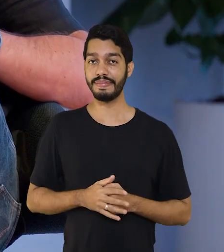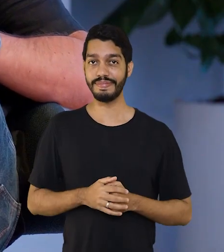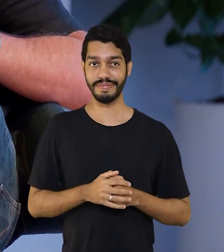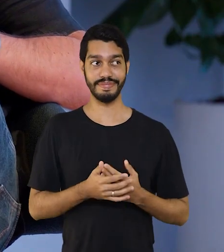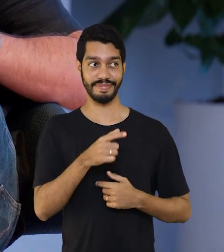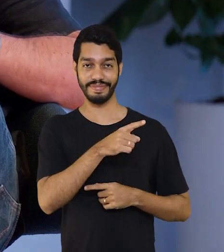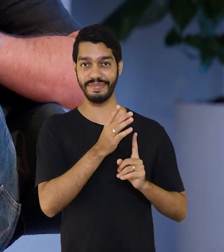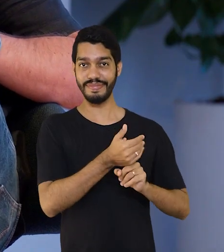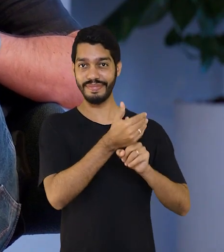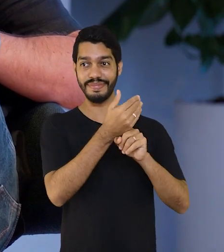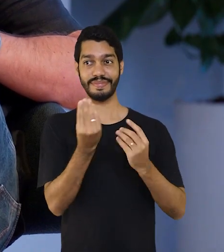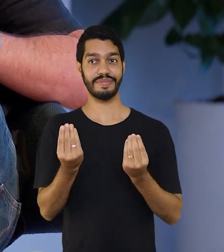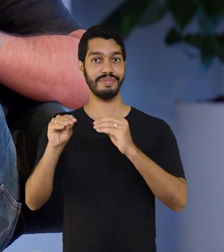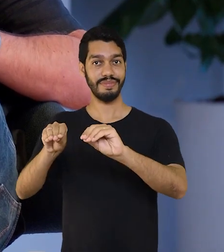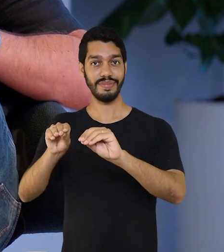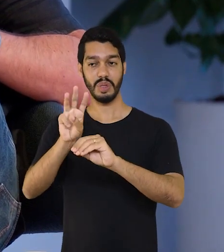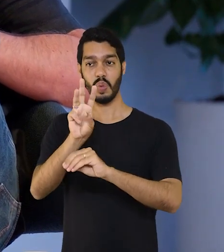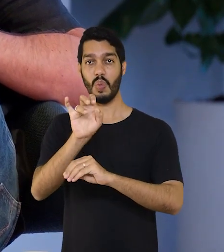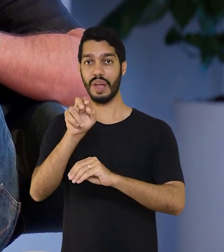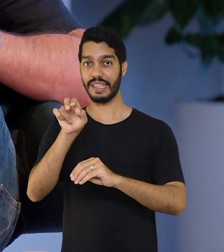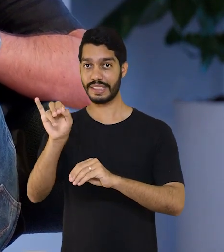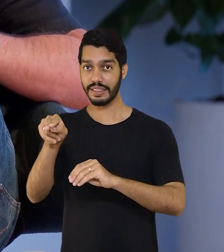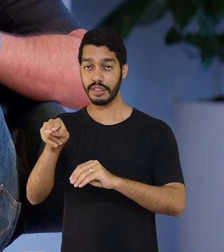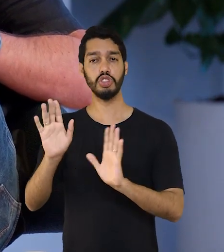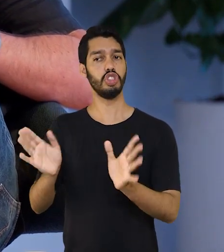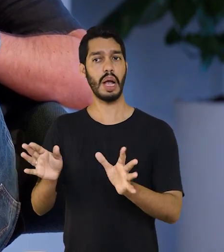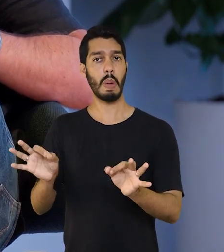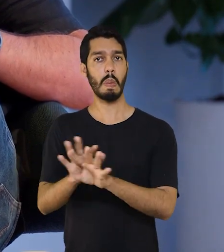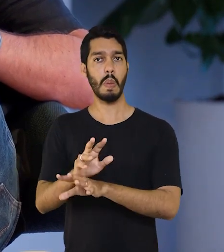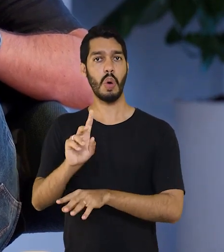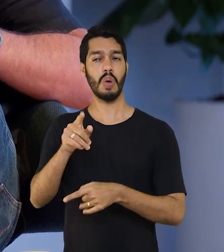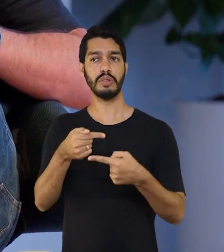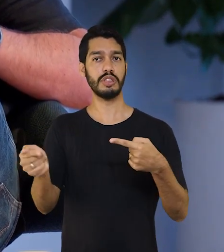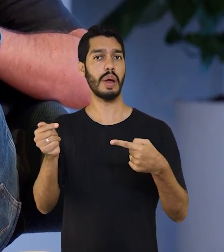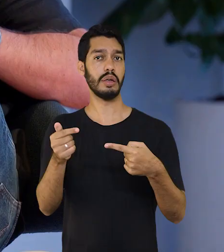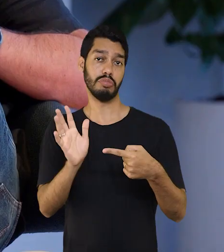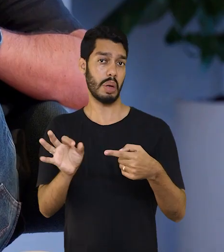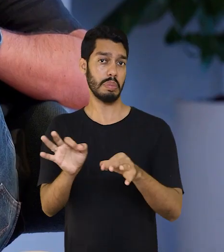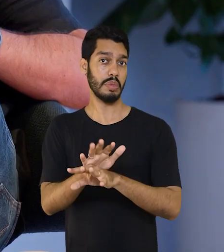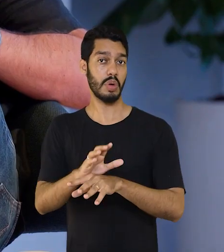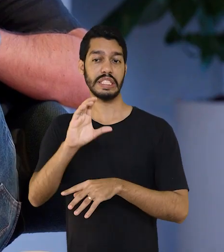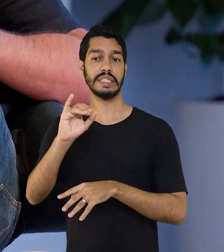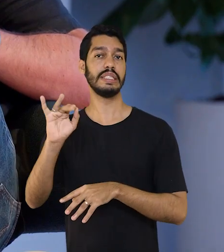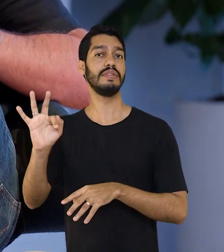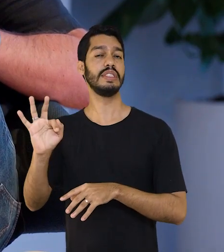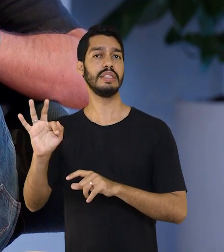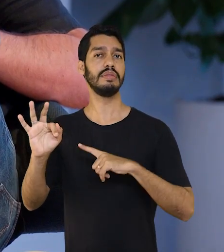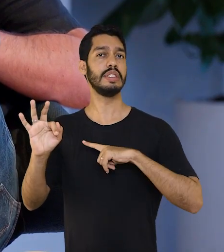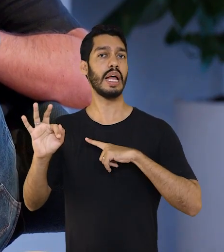eles plugaram a tecnologia da Winning, um par de semanas depois já estava lá claramente mapeado para eles o seguinte, olha, a CIF